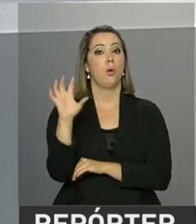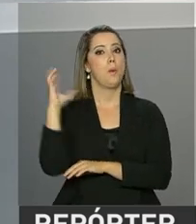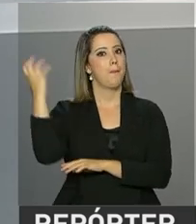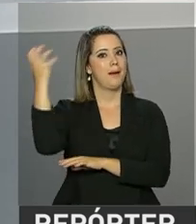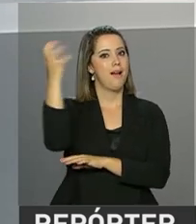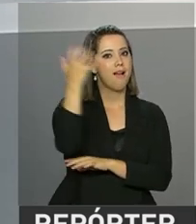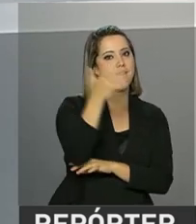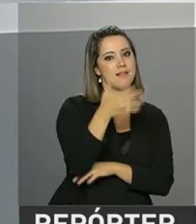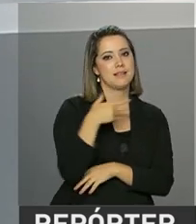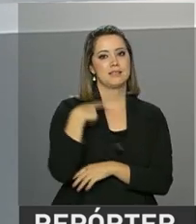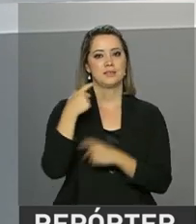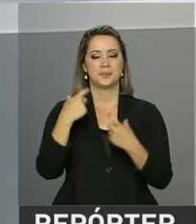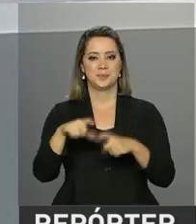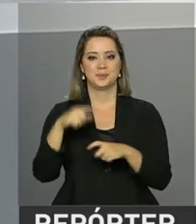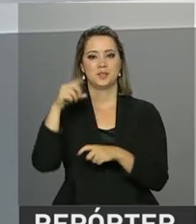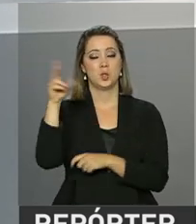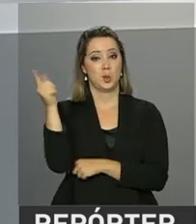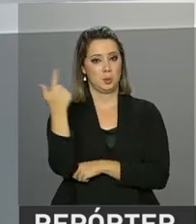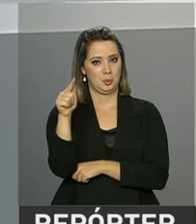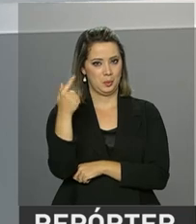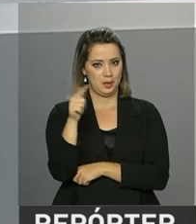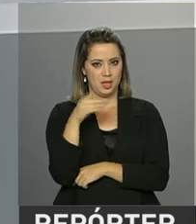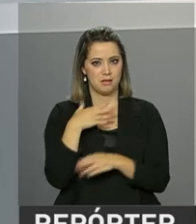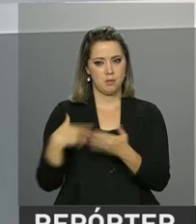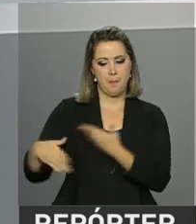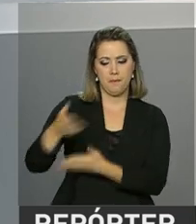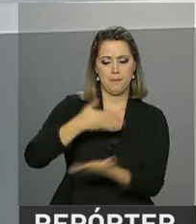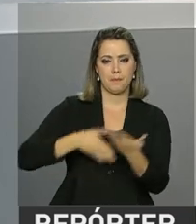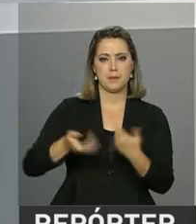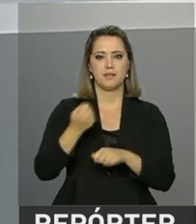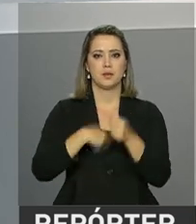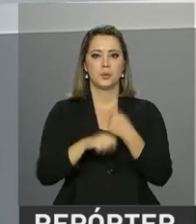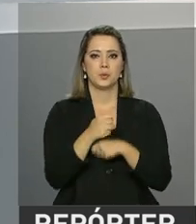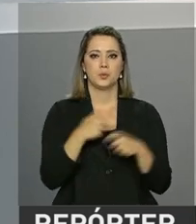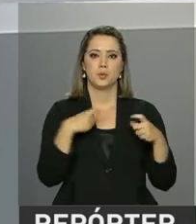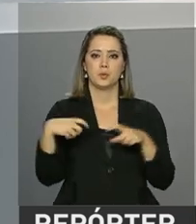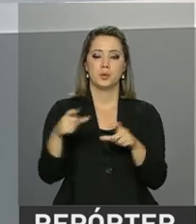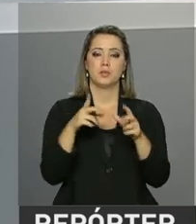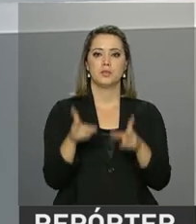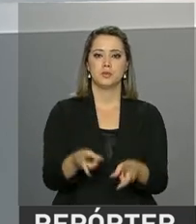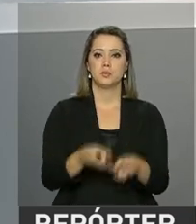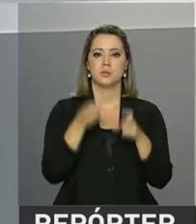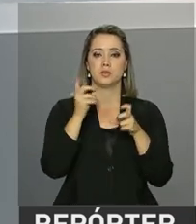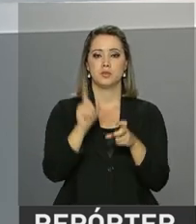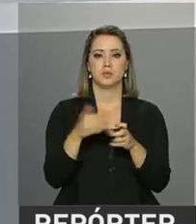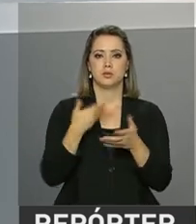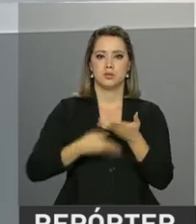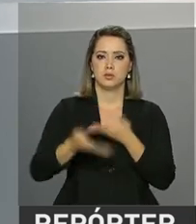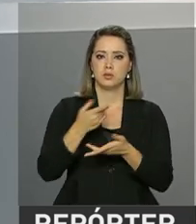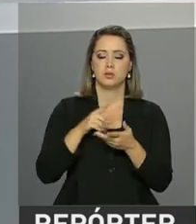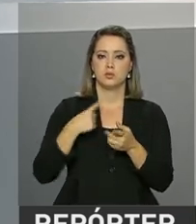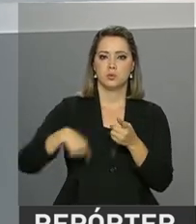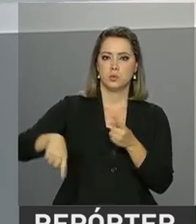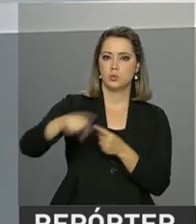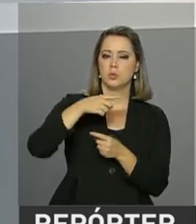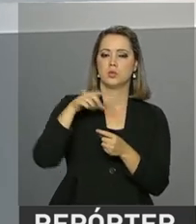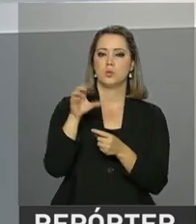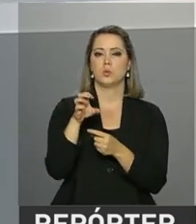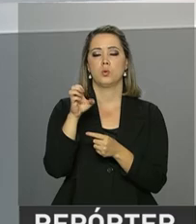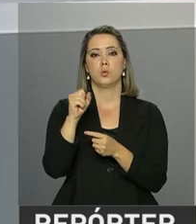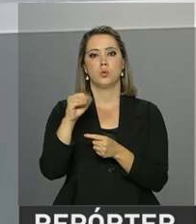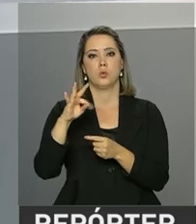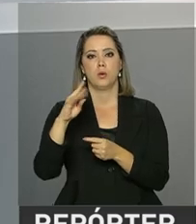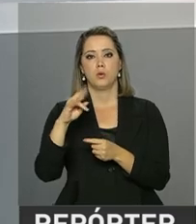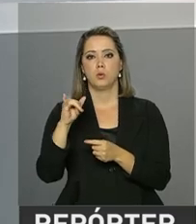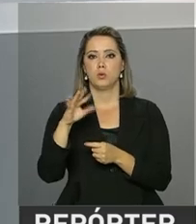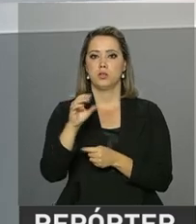Nacional da Chapada dos viadeiros em Goiás movimenta a economia da Região E a expectativa é que o mercado em torno do ecoturismo